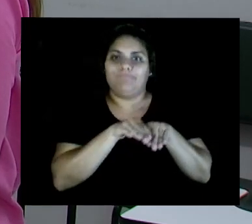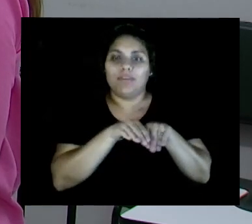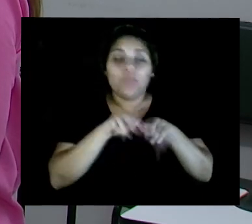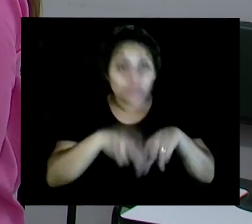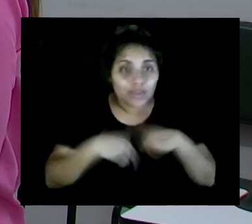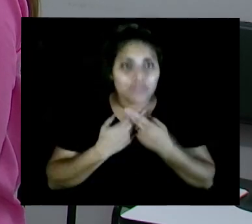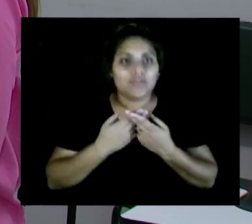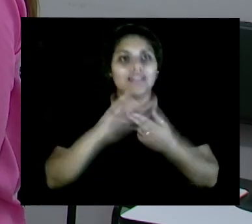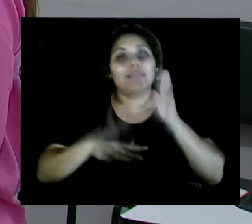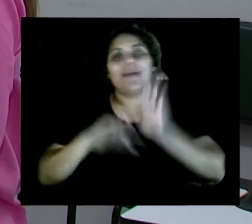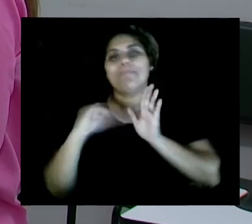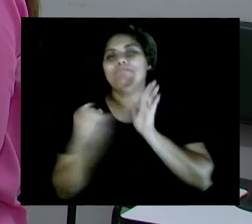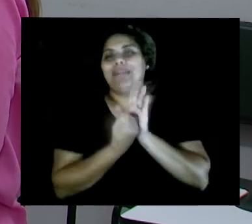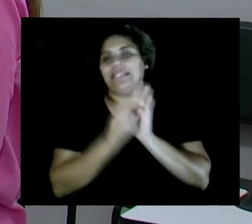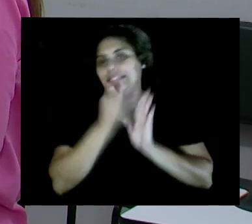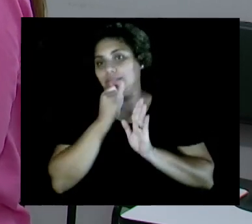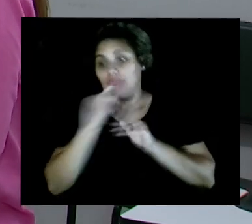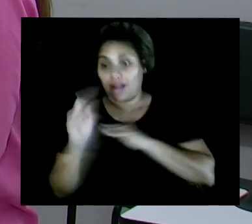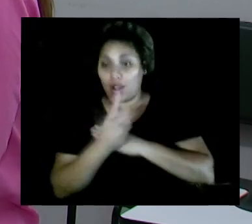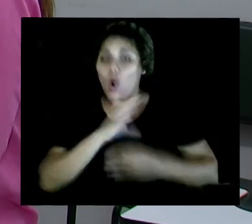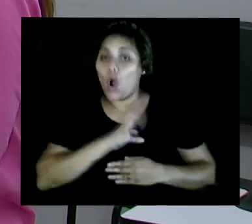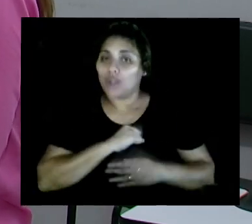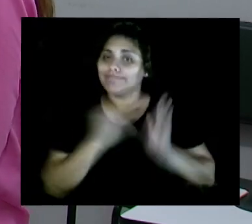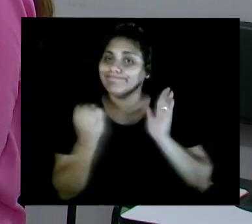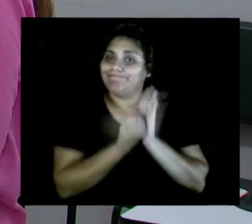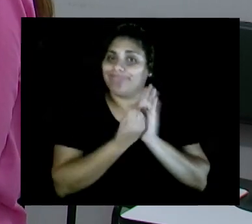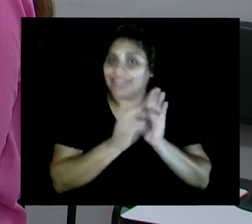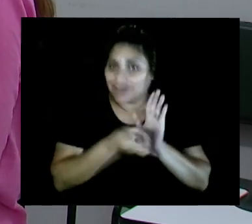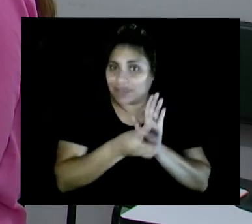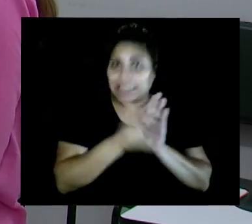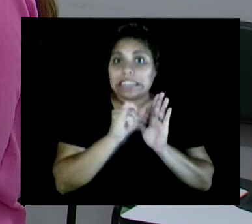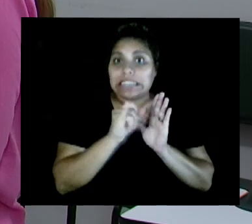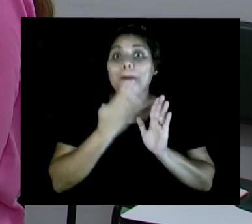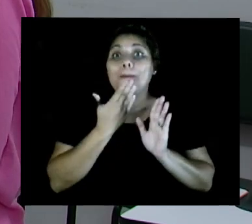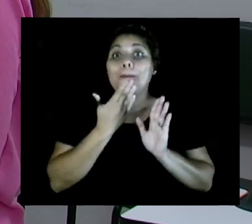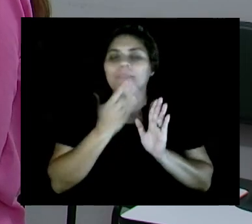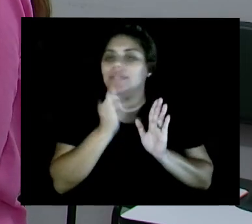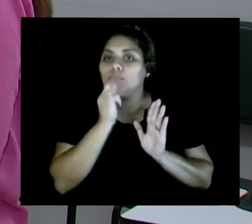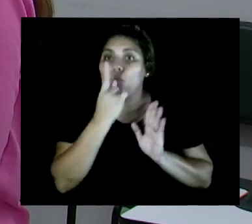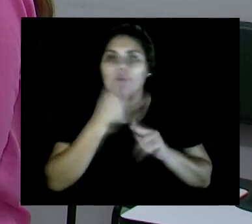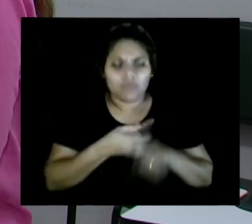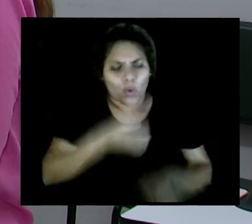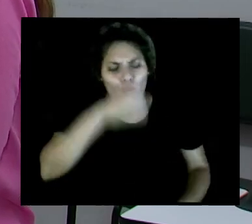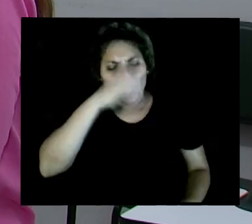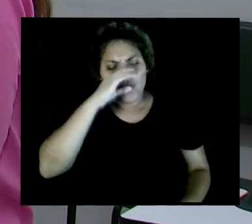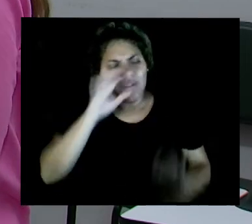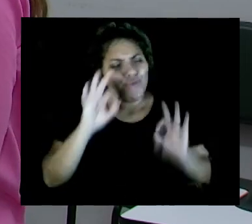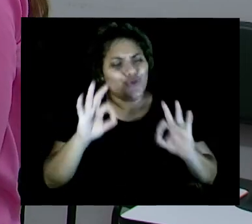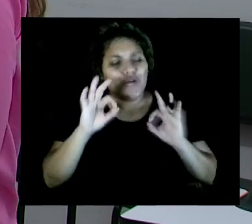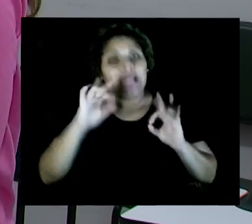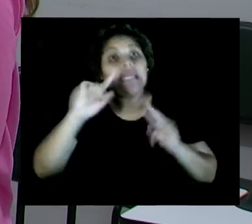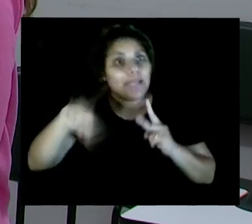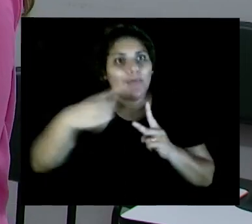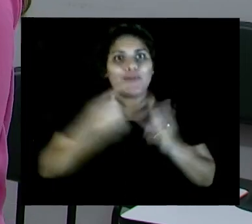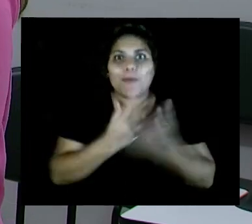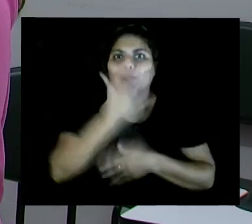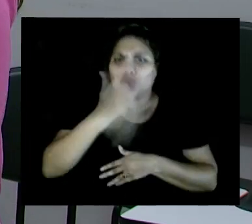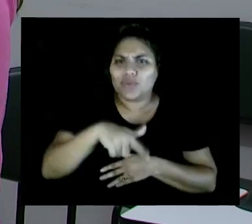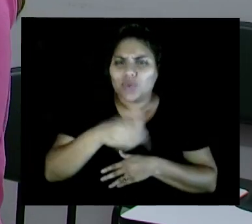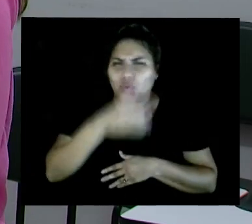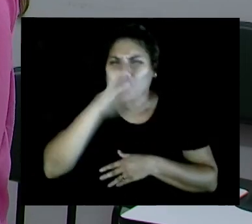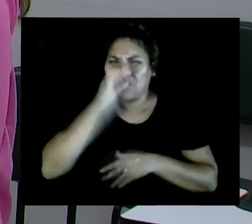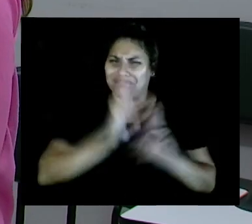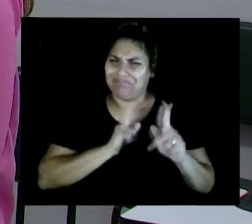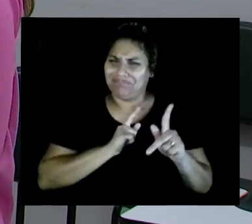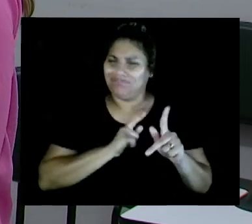acostumado com uma determinada marca de cerveja que ele está tomando, ele espera, quando ele vai pedir ela novamente, que ela venha com aquele mesmo sabor. Ele não quer